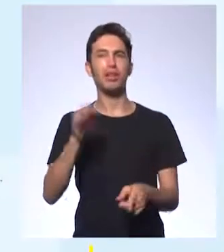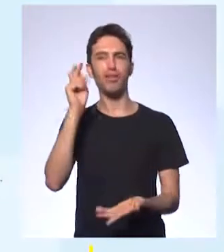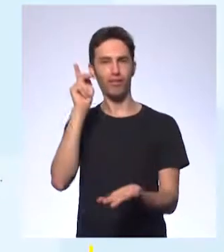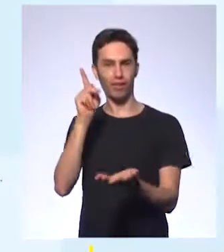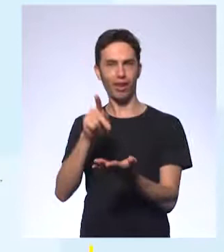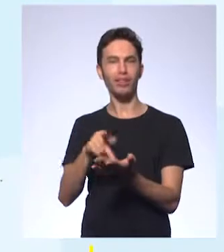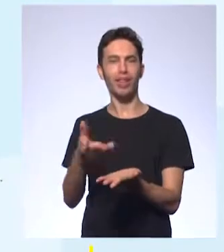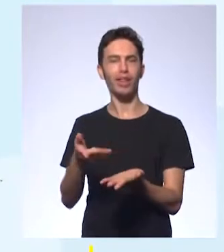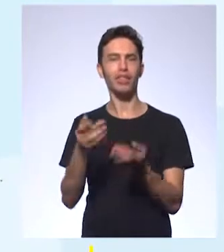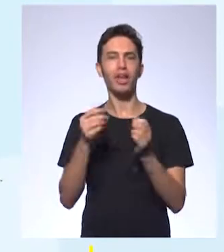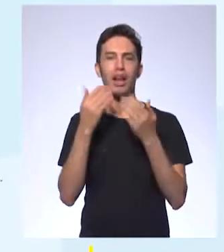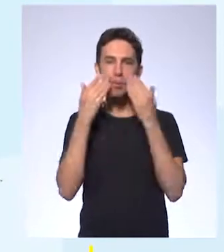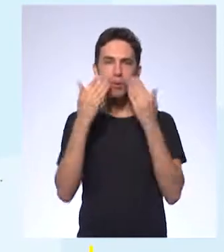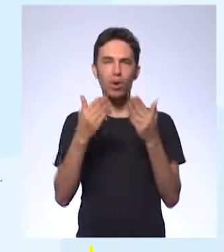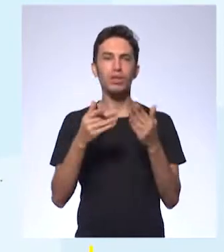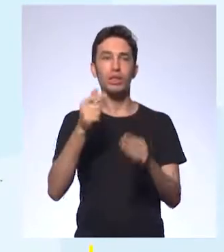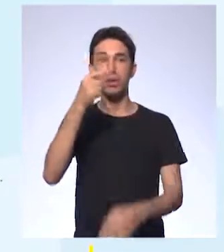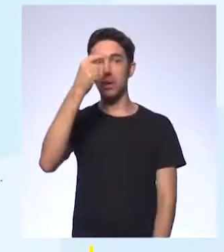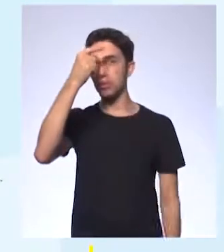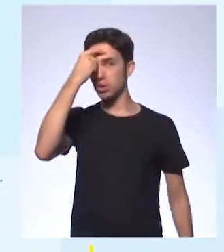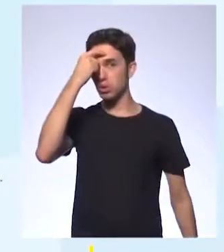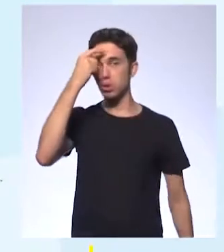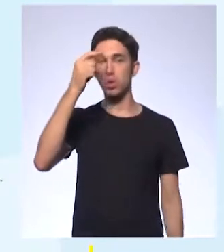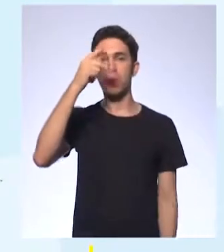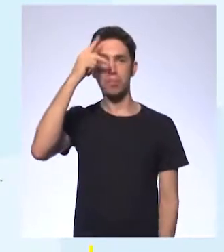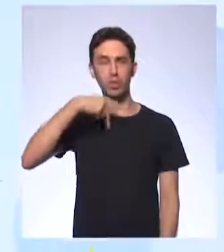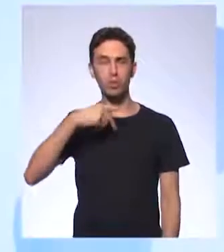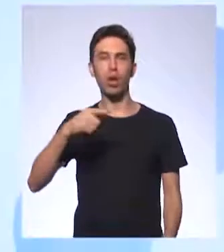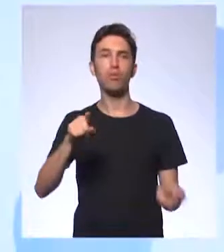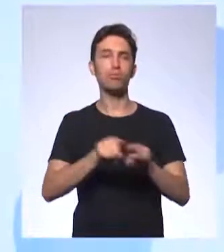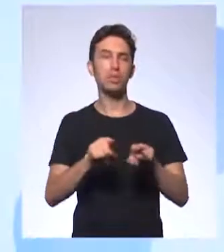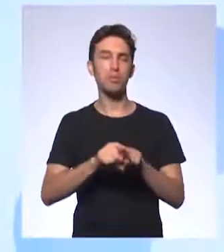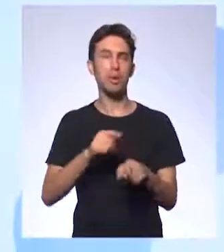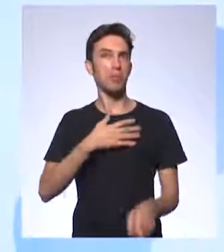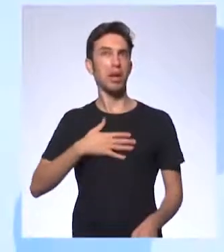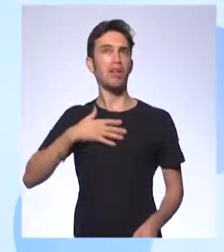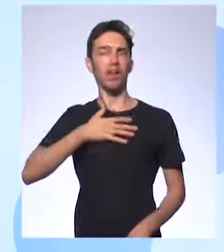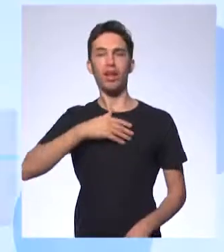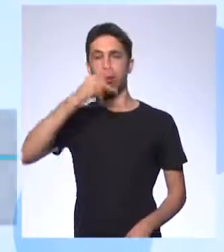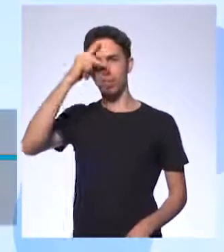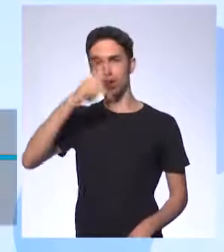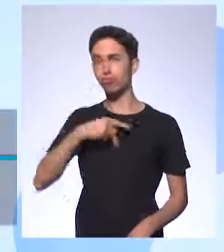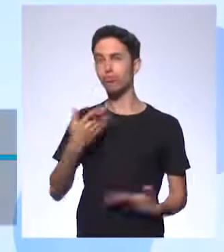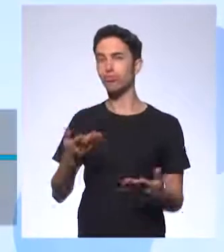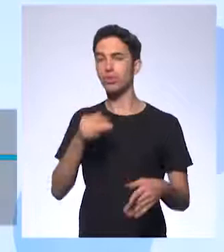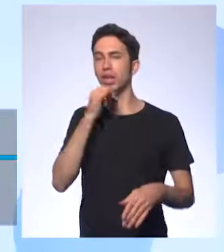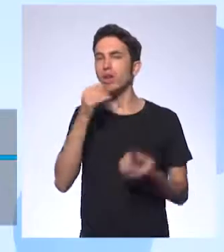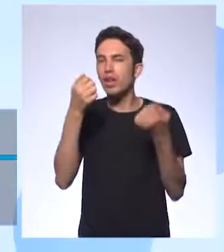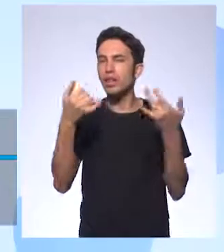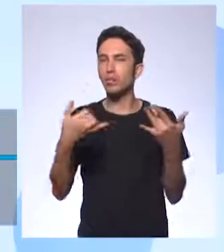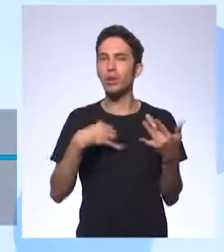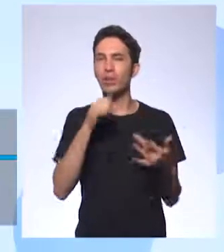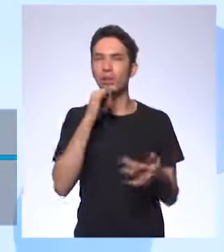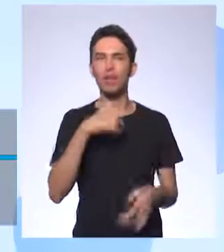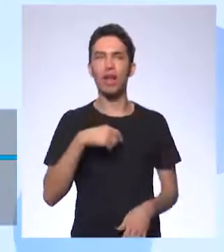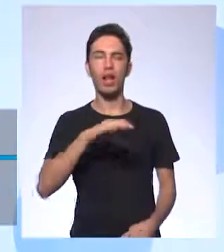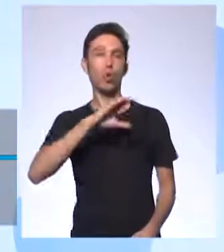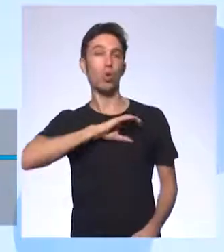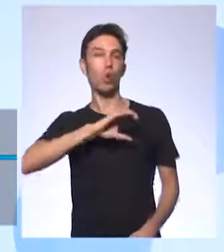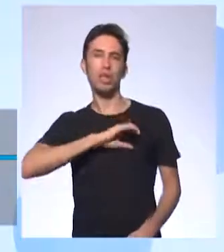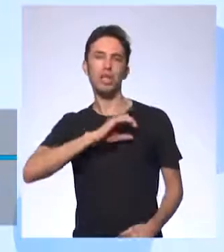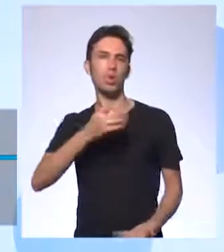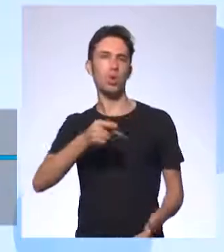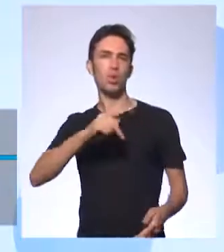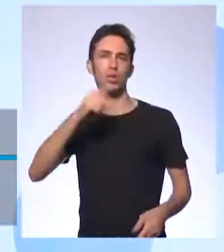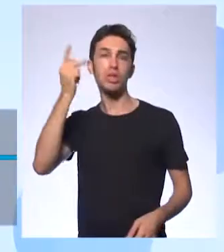ela mostra realmente o que alguém pensa ou a minha preferência pessoal. É aquilo que ele deu exemplo lá, que o Corinthians, o São Paulo, sei